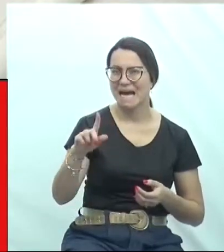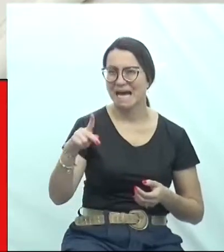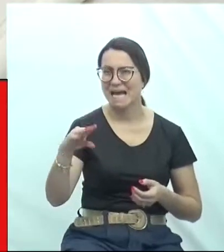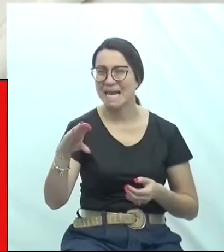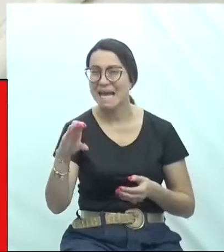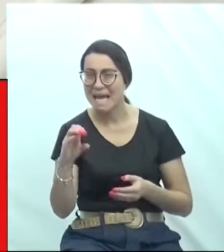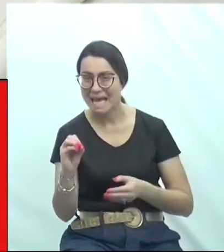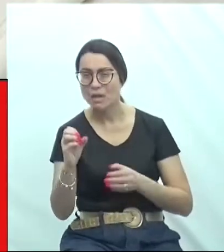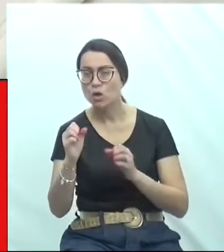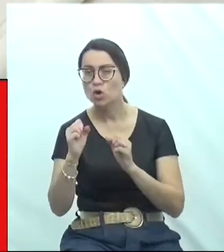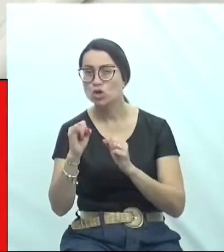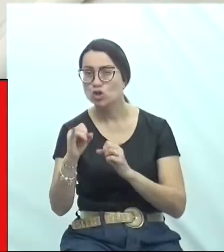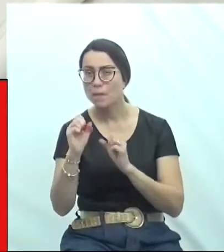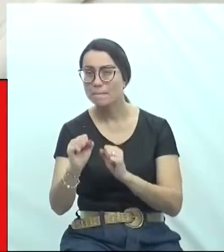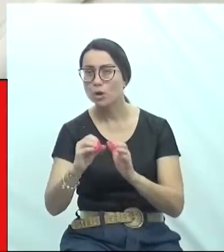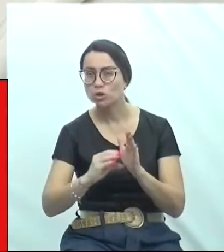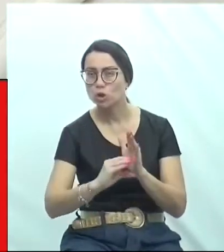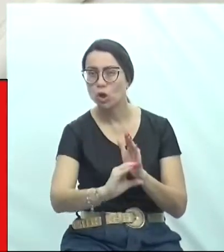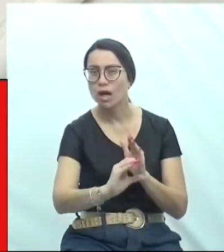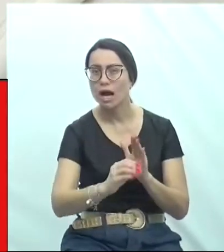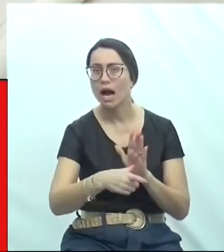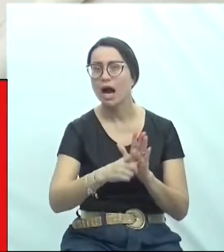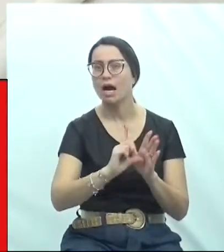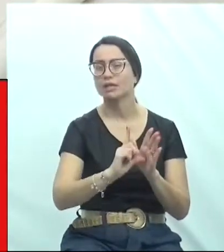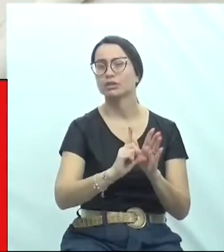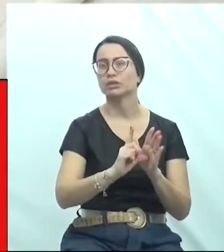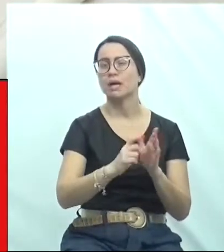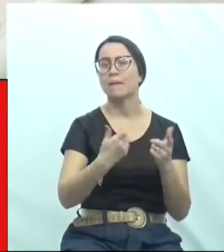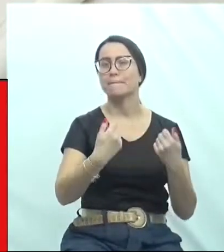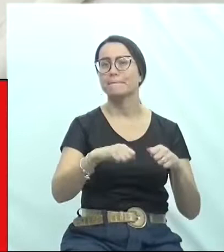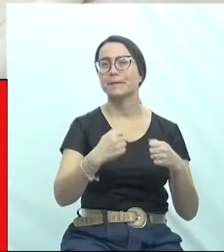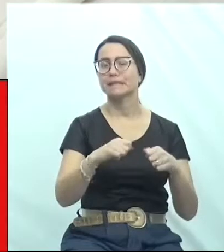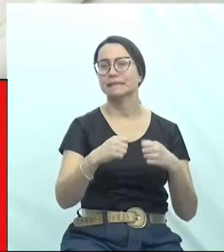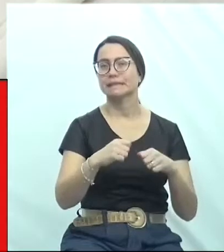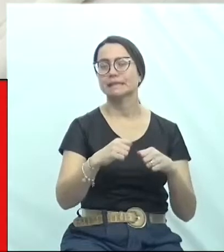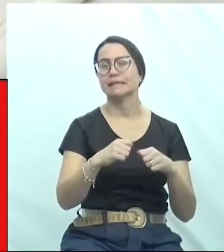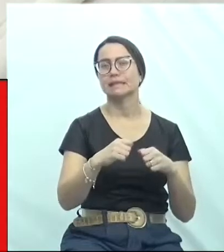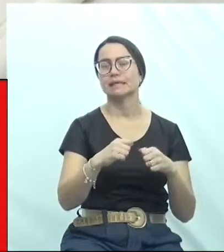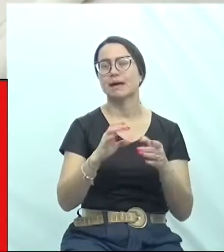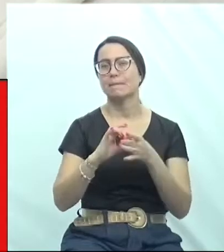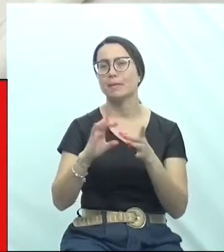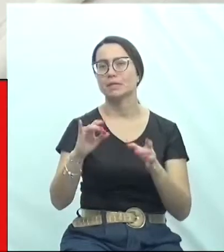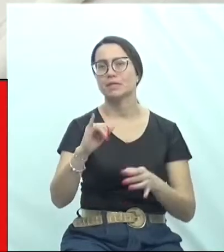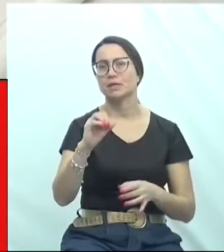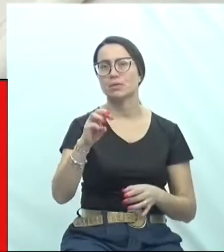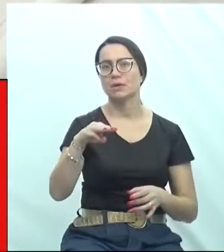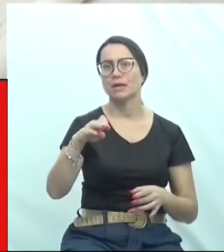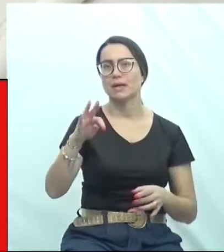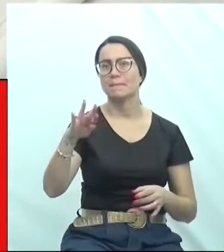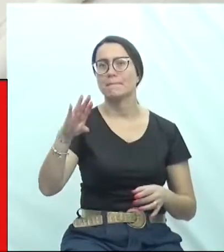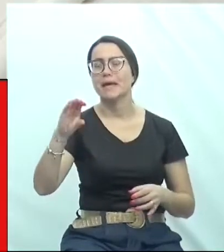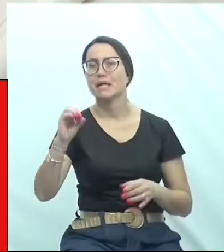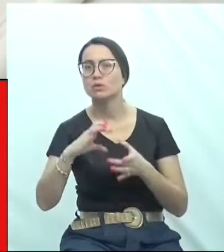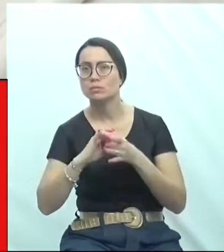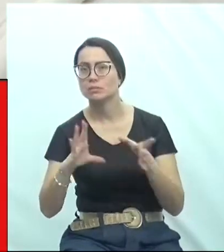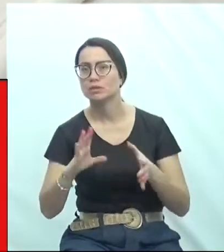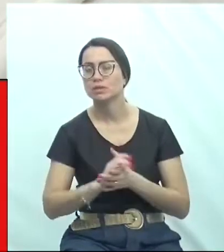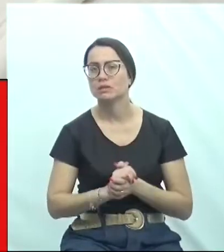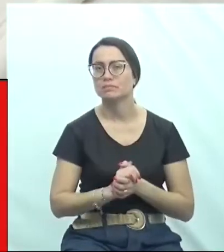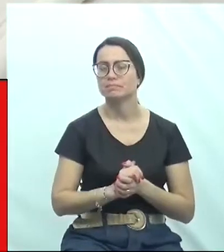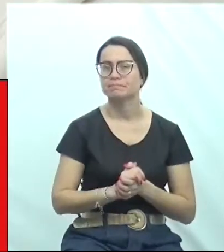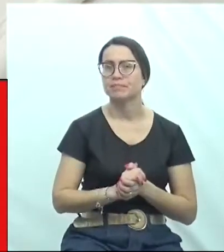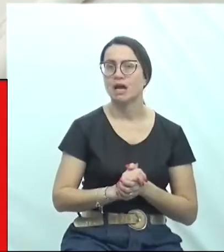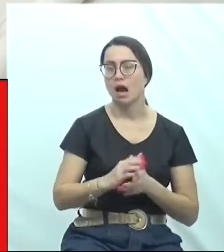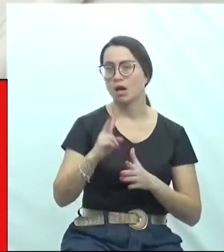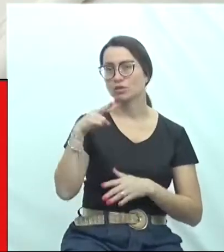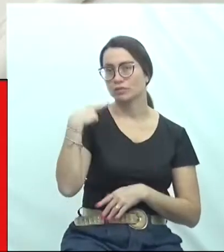Inmetro. Aí o vereador veio e revogou esse artigo. E agora, o que fazer? Então a gente